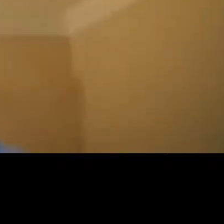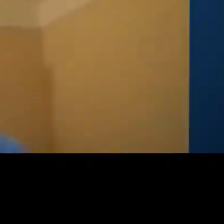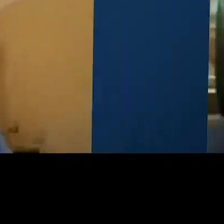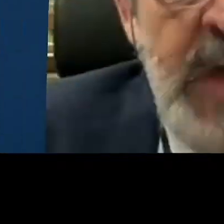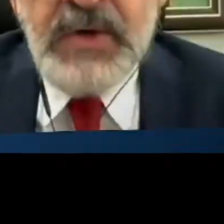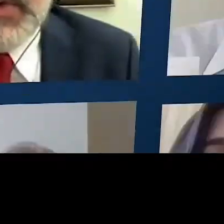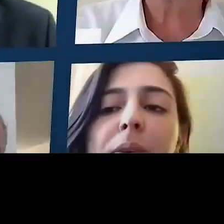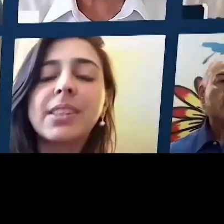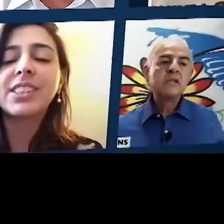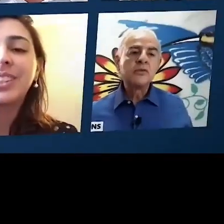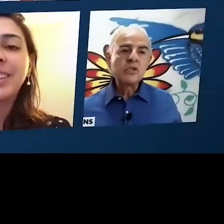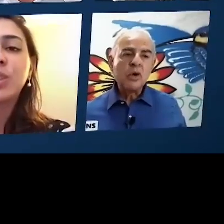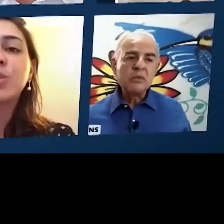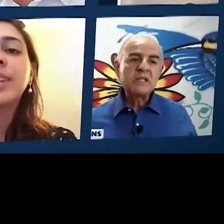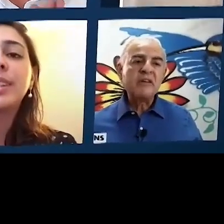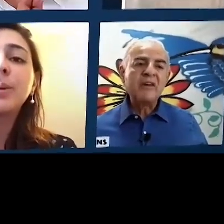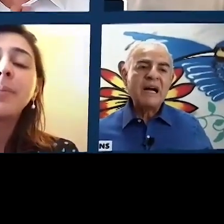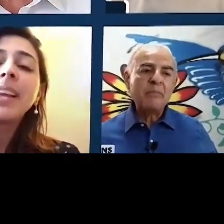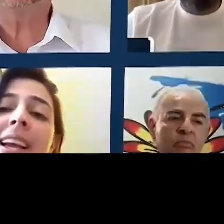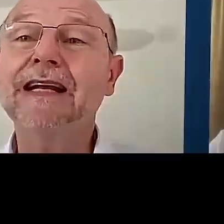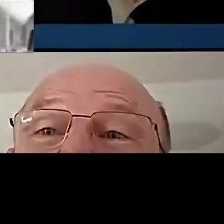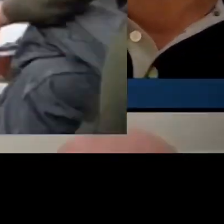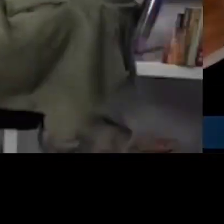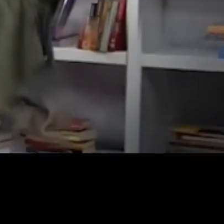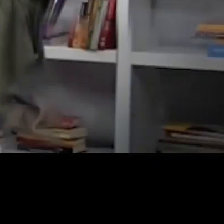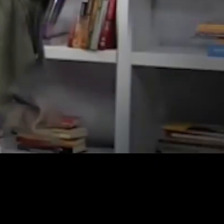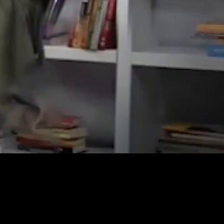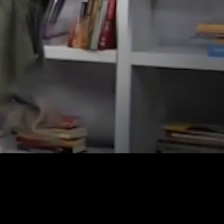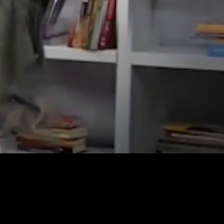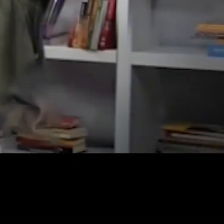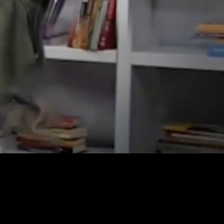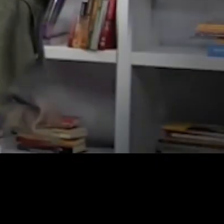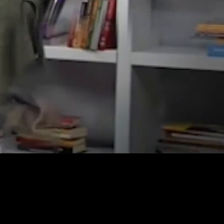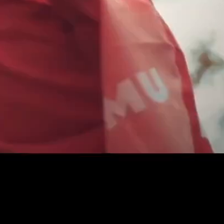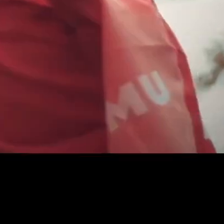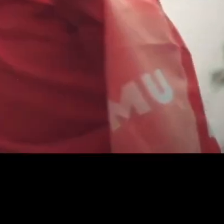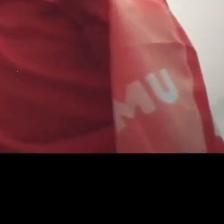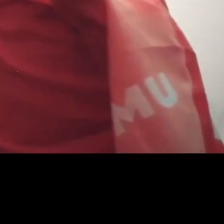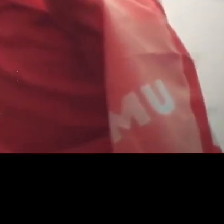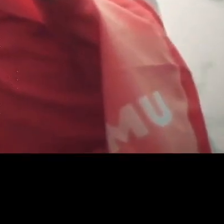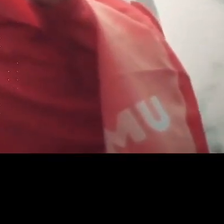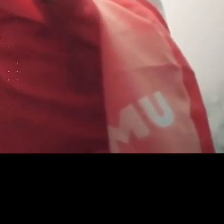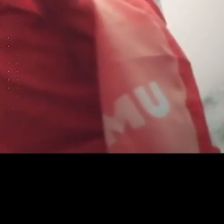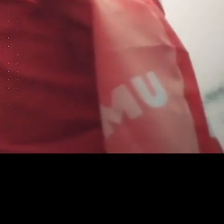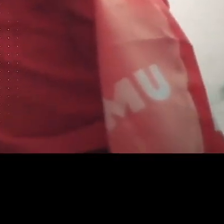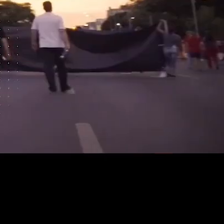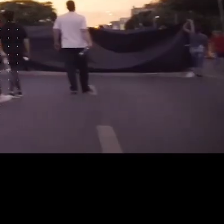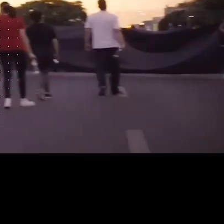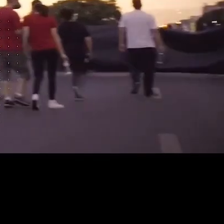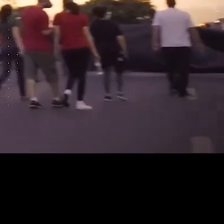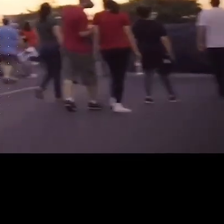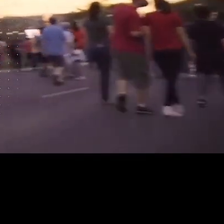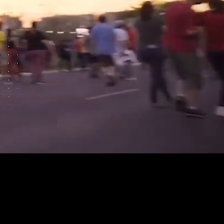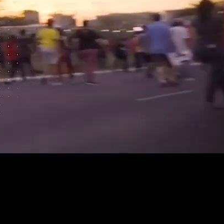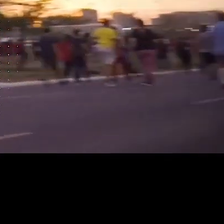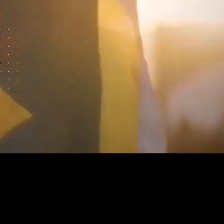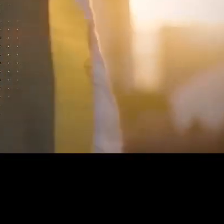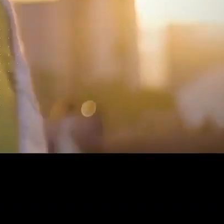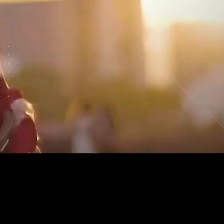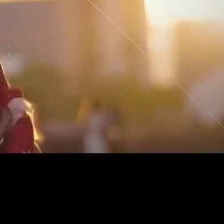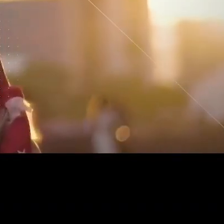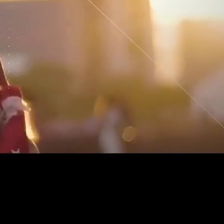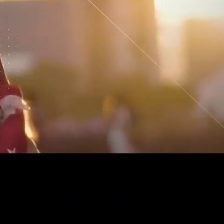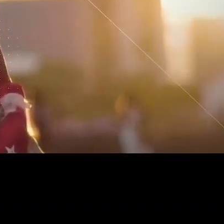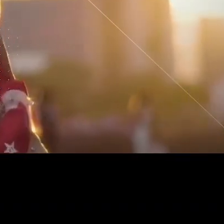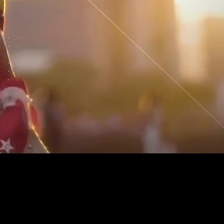Esse sentimento que, apesar de qualquer análise, teima em tomar conta do coração dos brasileiros e